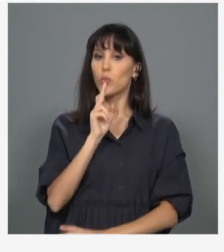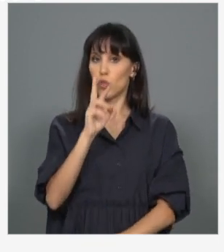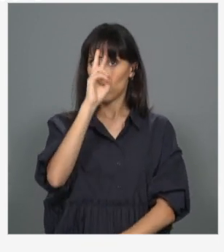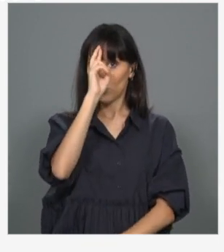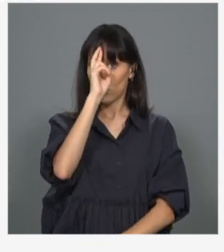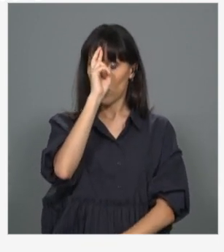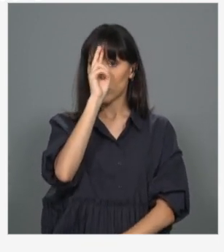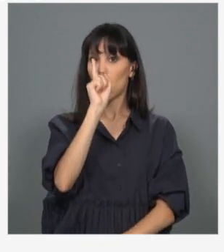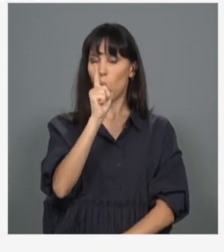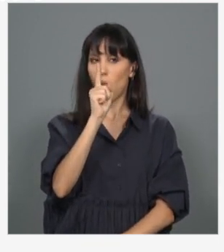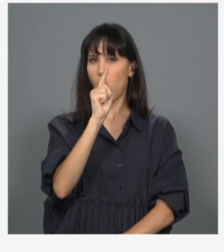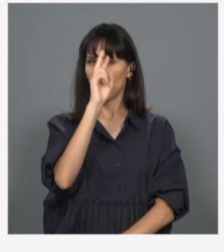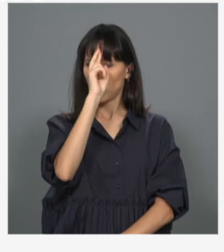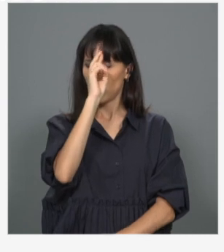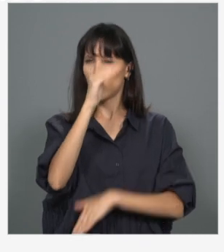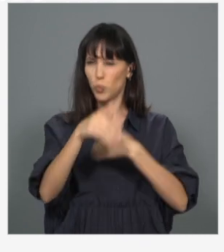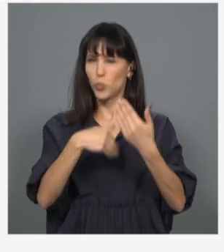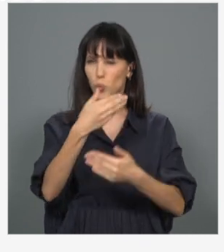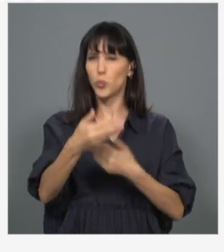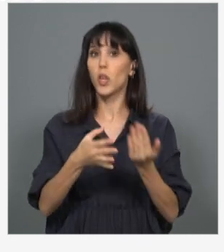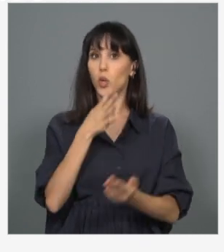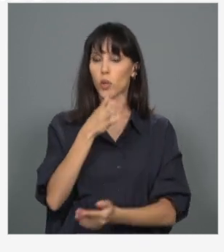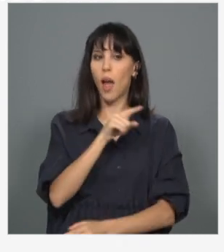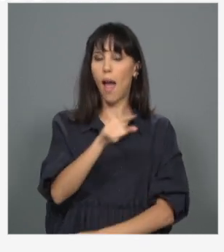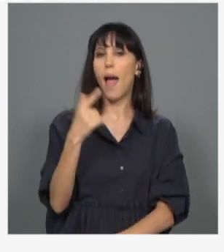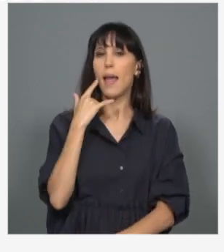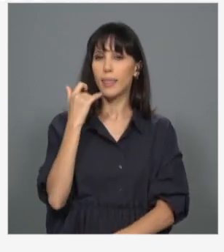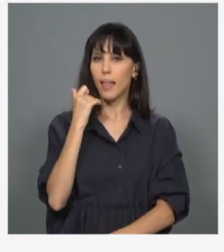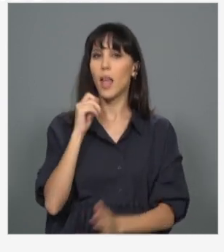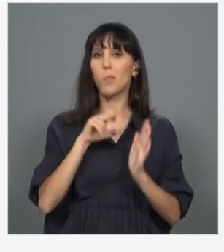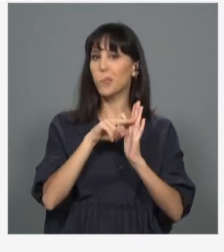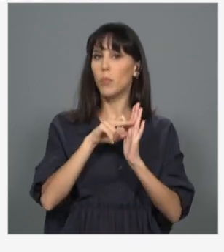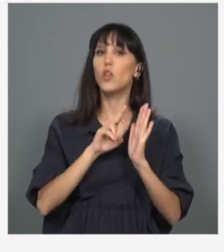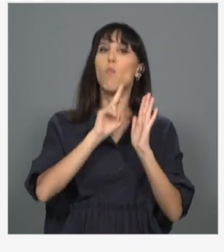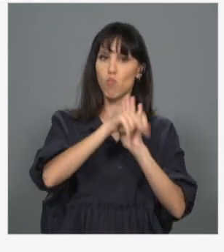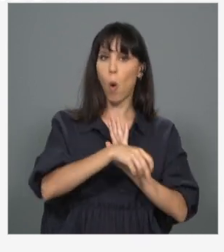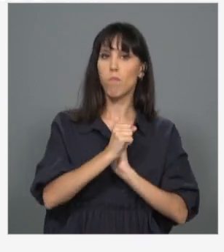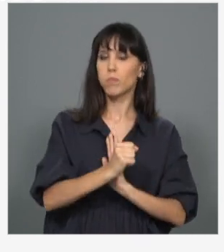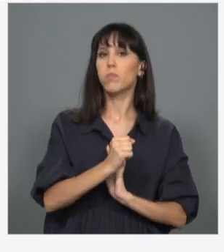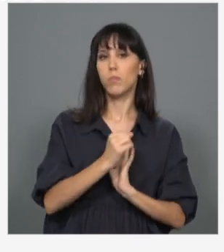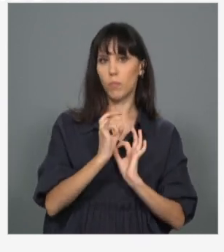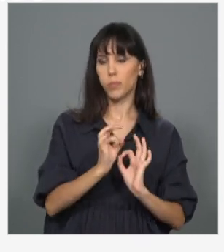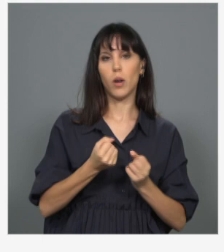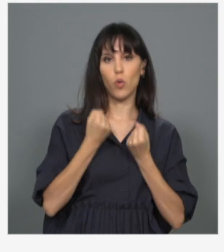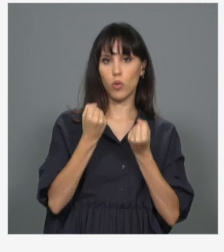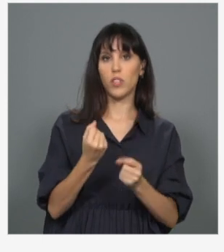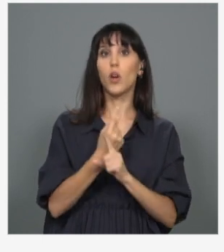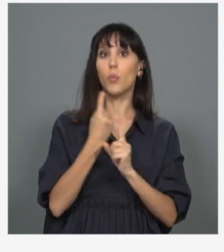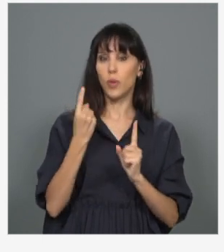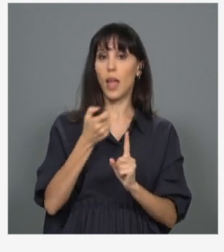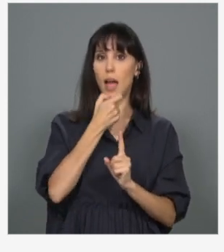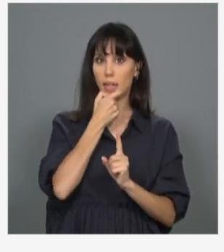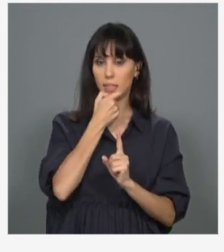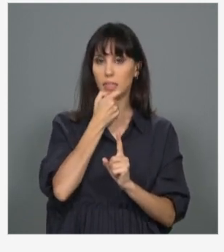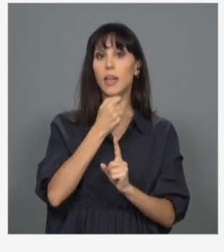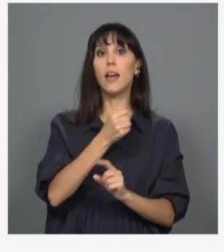porta estreita, porque eu vos digo que muitos tentarão entrar sem o conseguir. Uma vez que o dono da casa se levante e feche